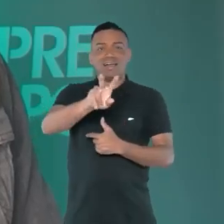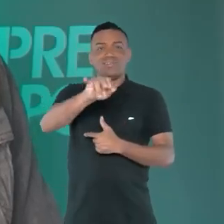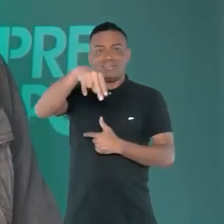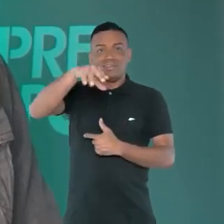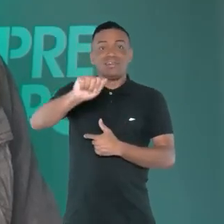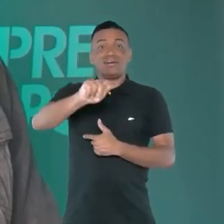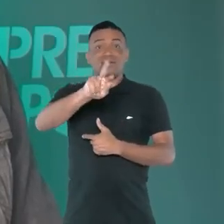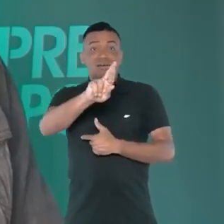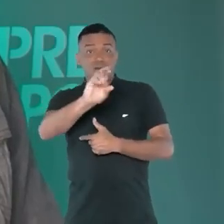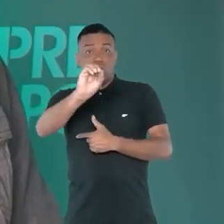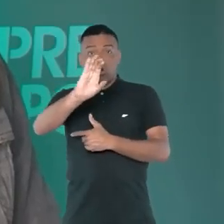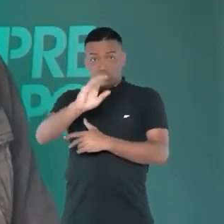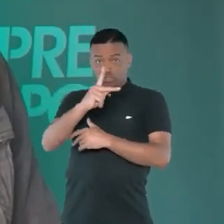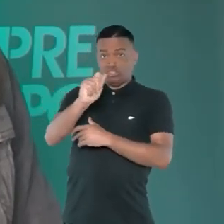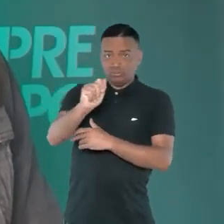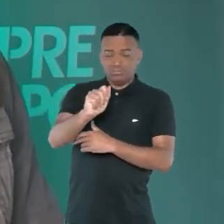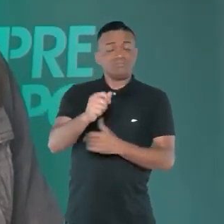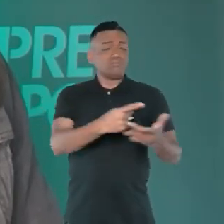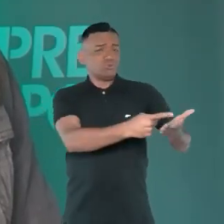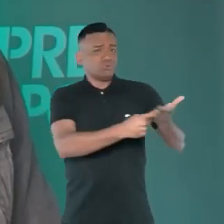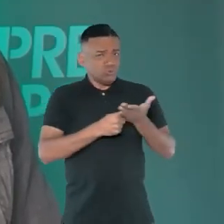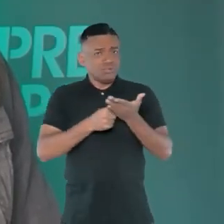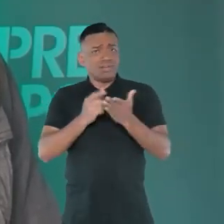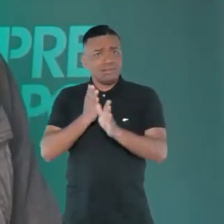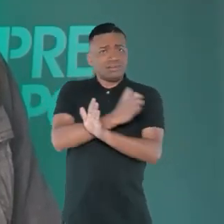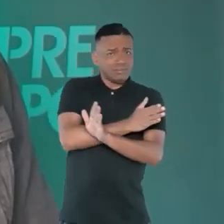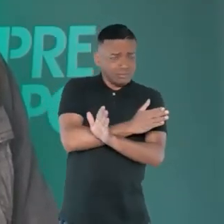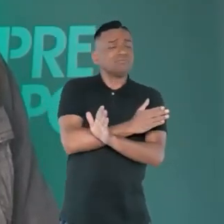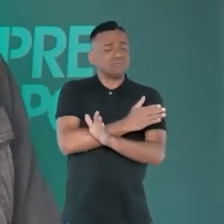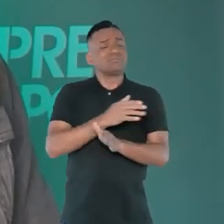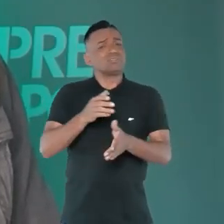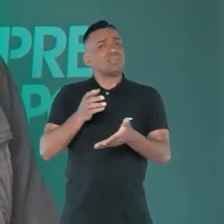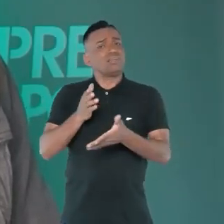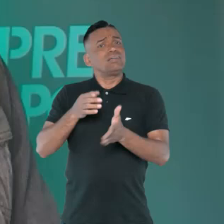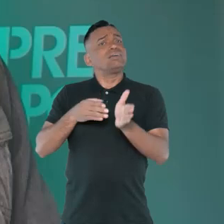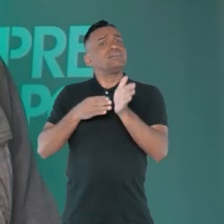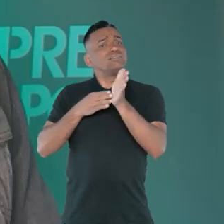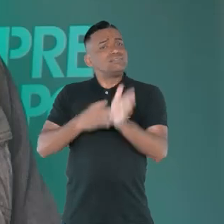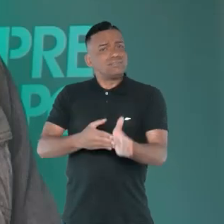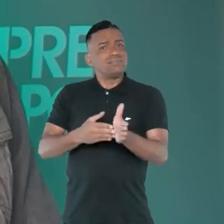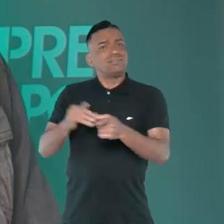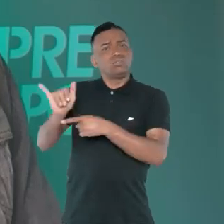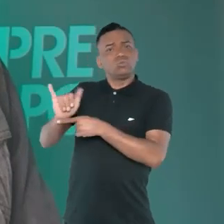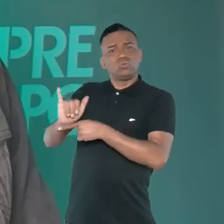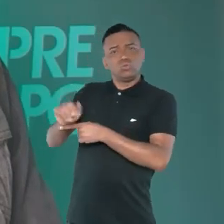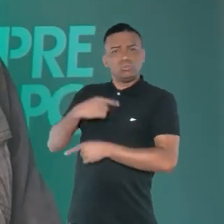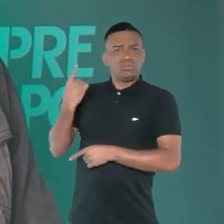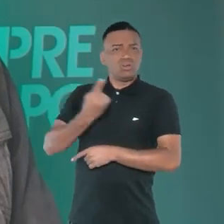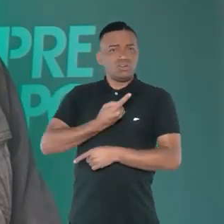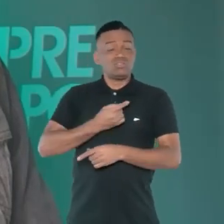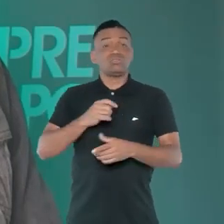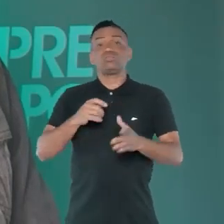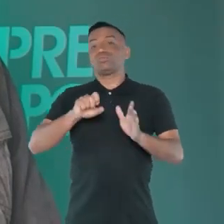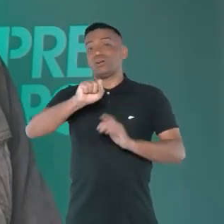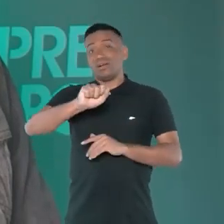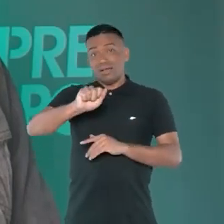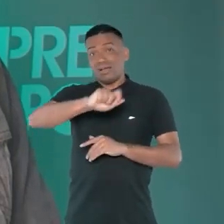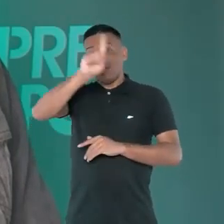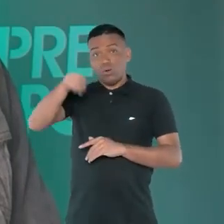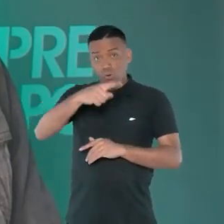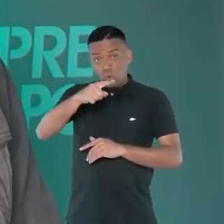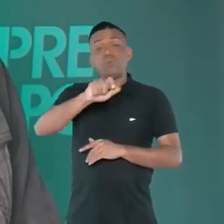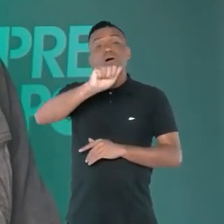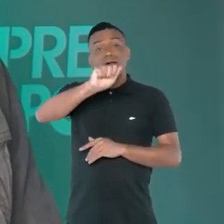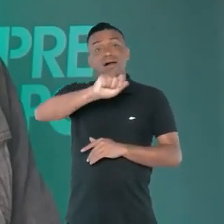de convidá-la, eu quero também te pedir para seguir o nosso canal aqui no YouTube, @Sempre um Papo também está nas